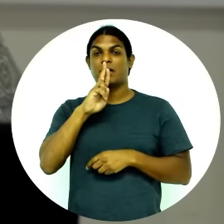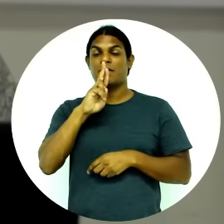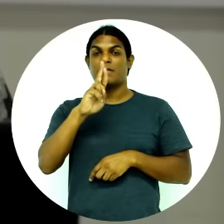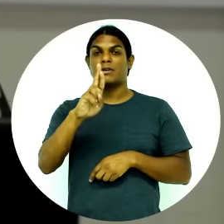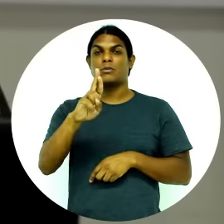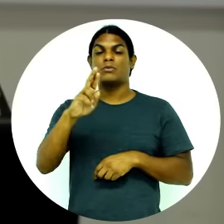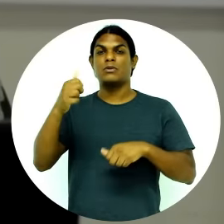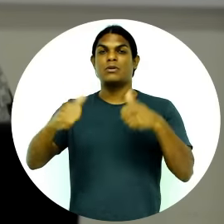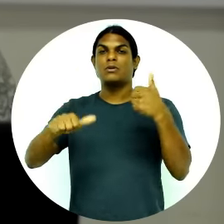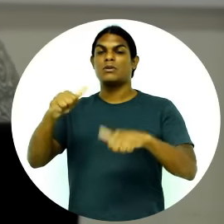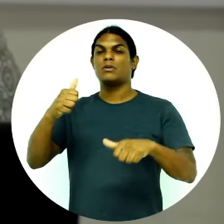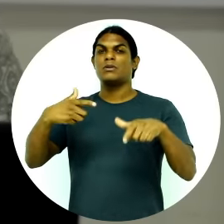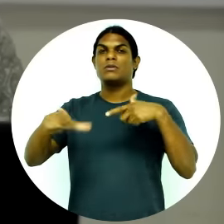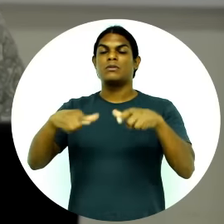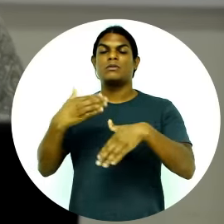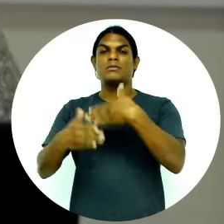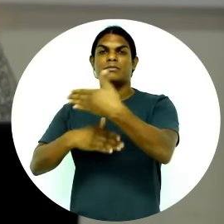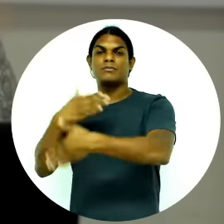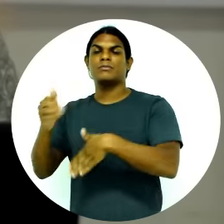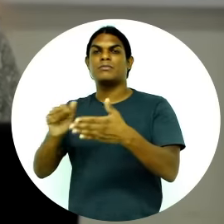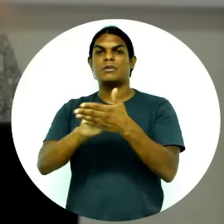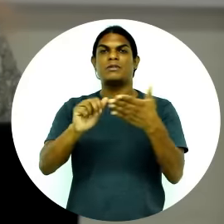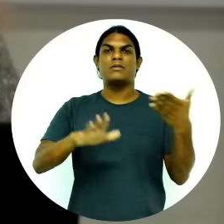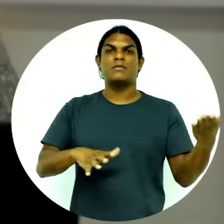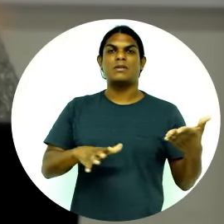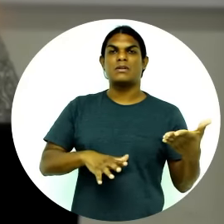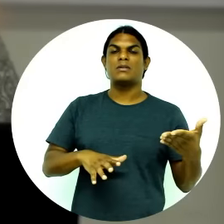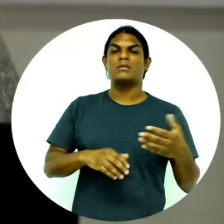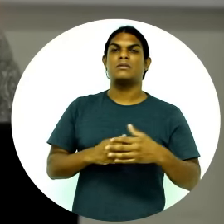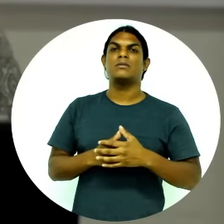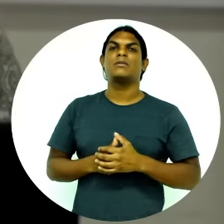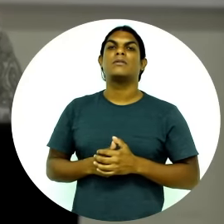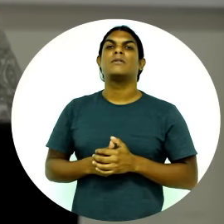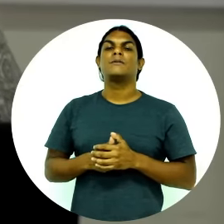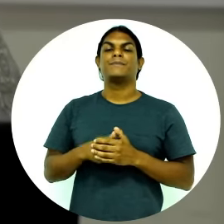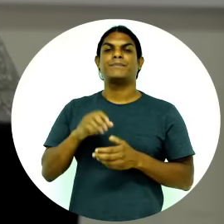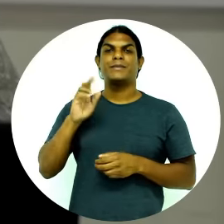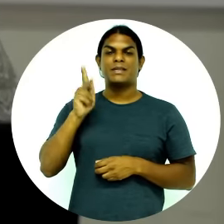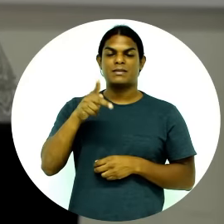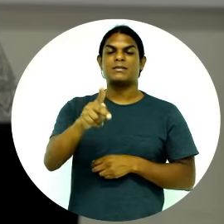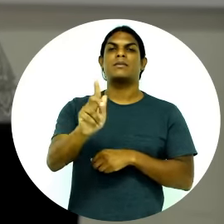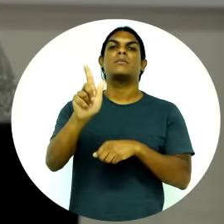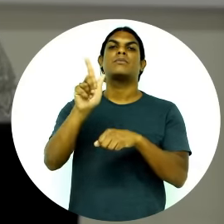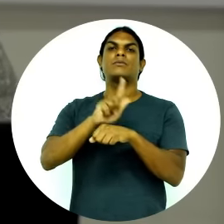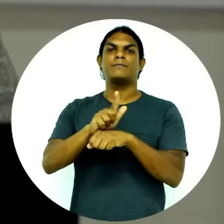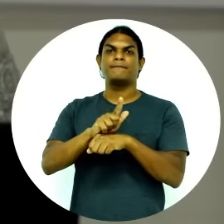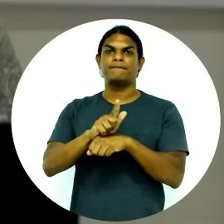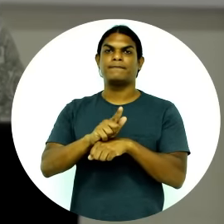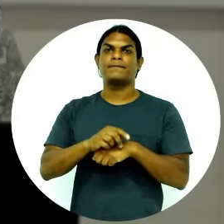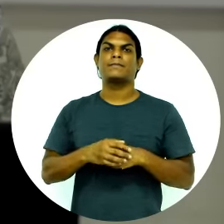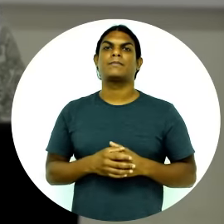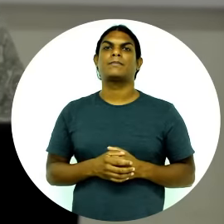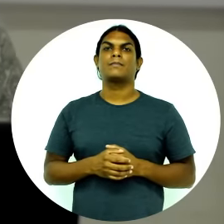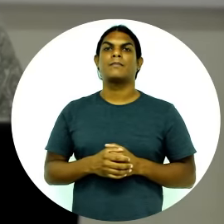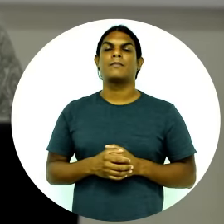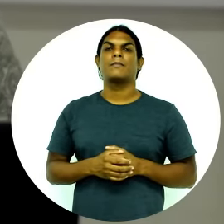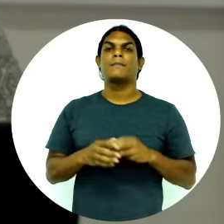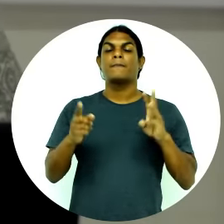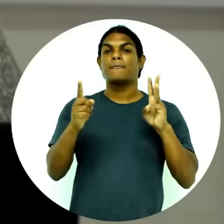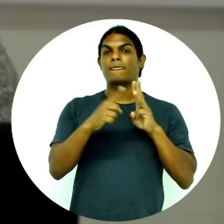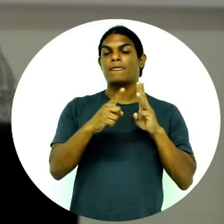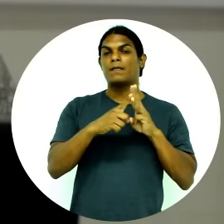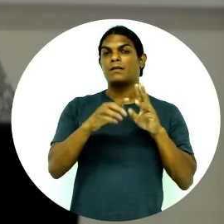desempenho de seus subordinados. Então, o órgão de recursos humanos ele faz toda uma assessoria da avaliação de